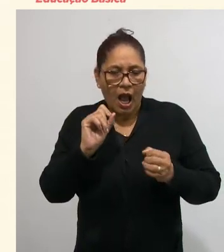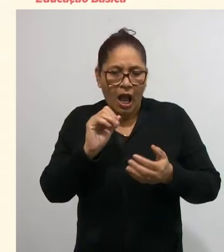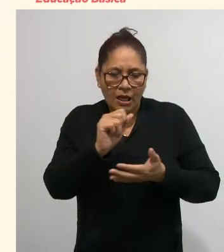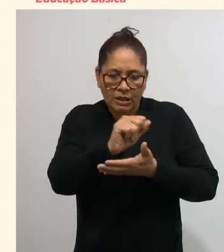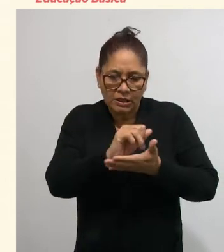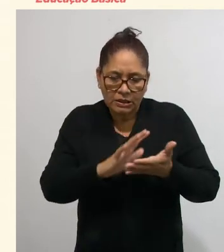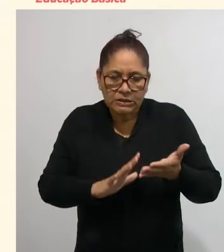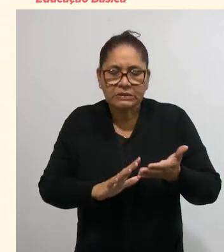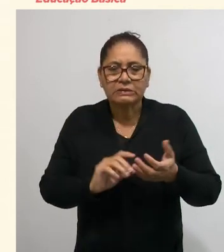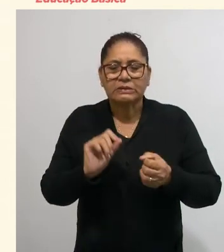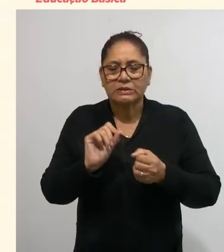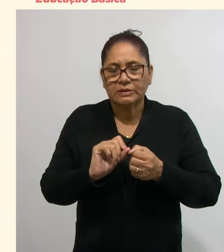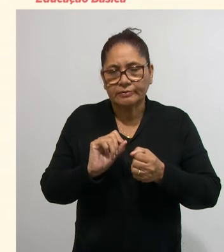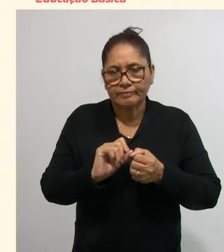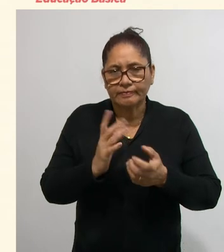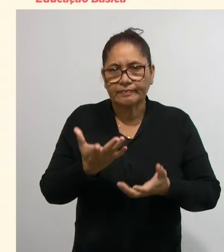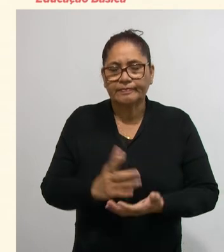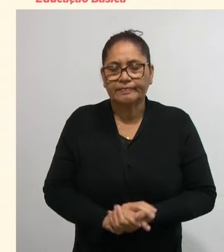atividade